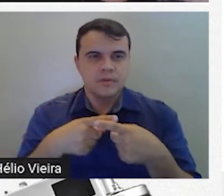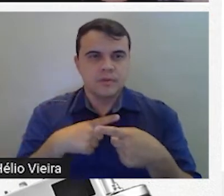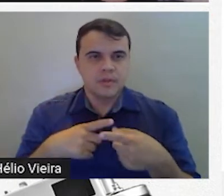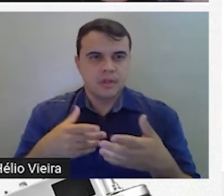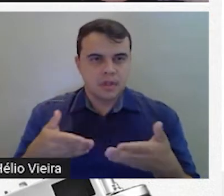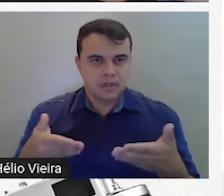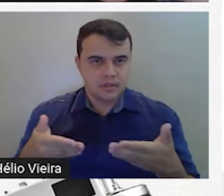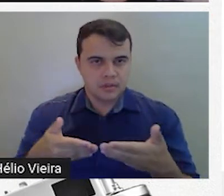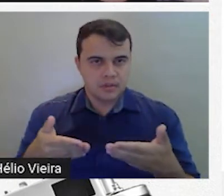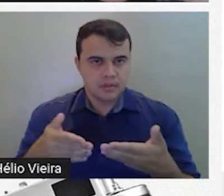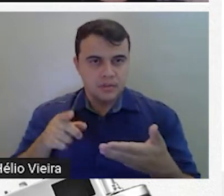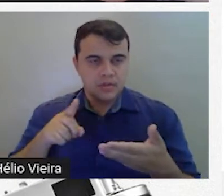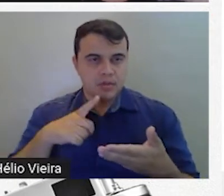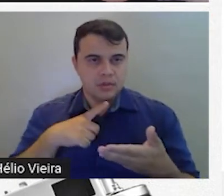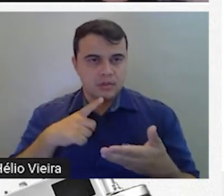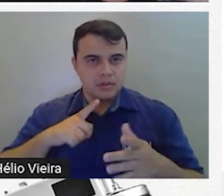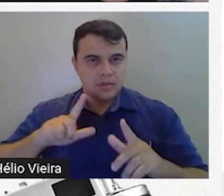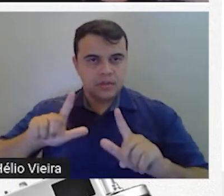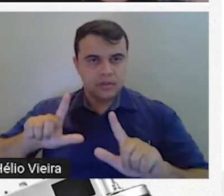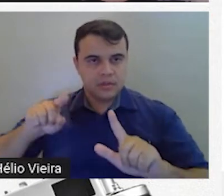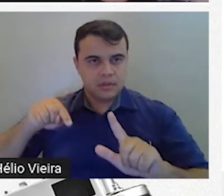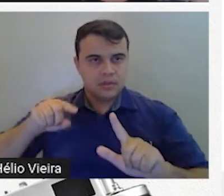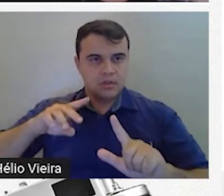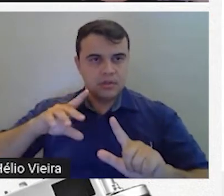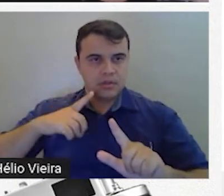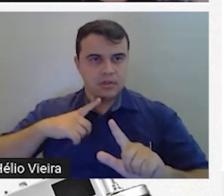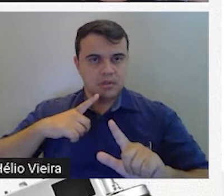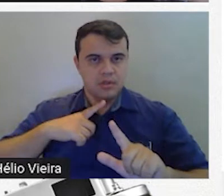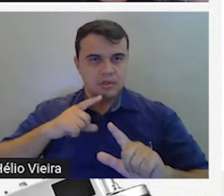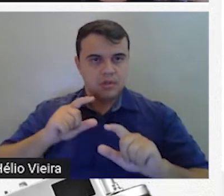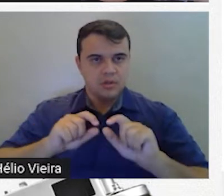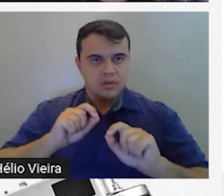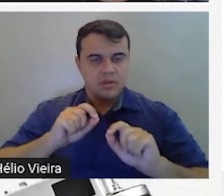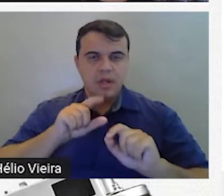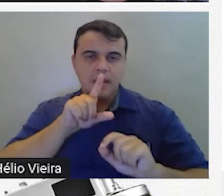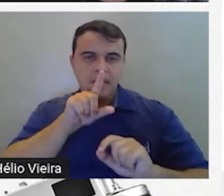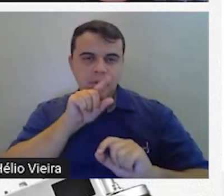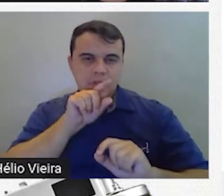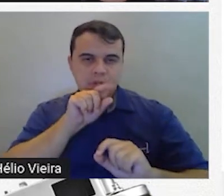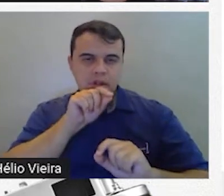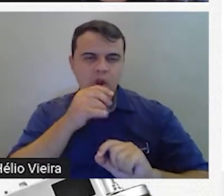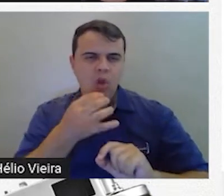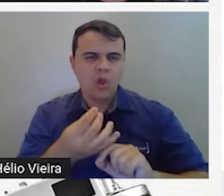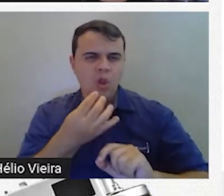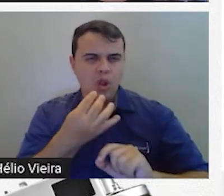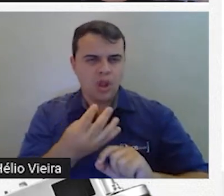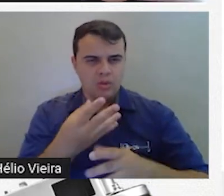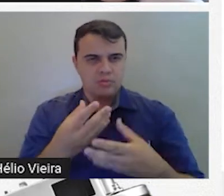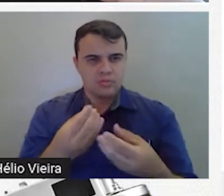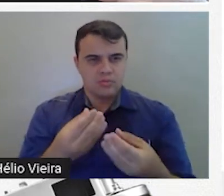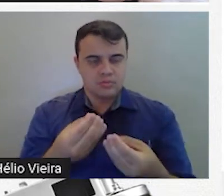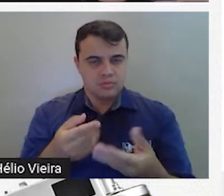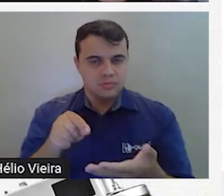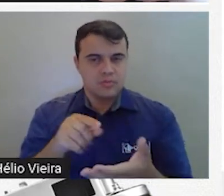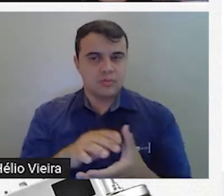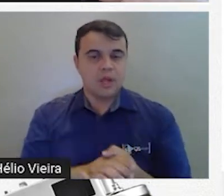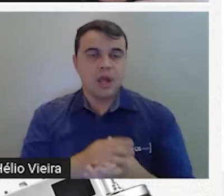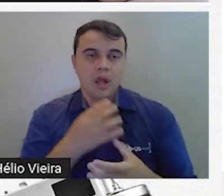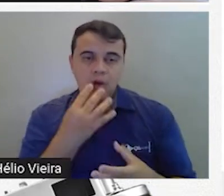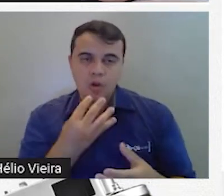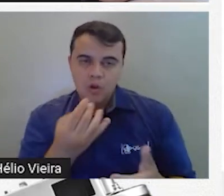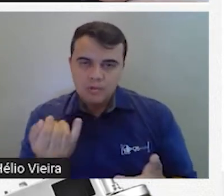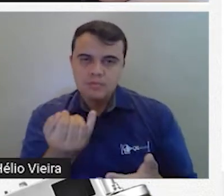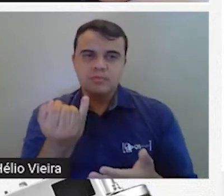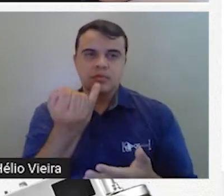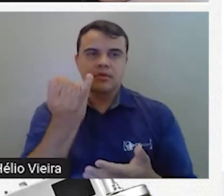gente tem aqui na tela são de passarinhos muito coloridos. Então, a cor é importante